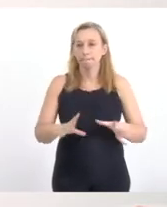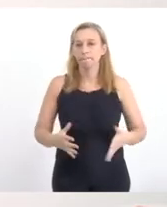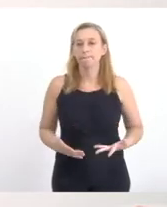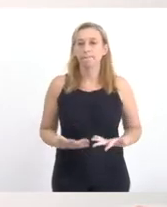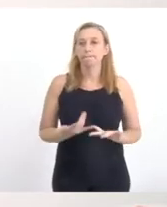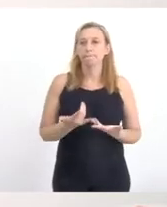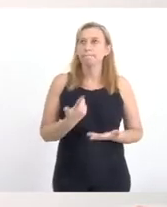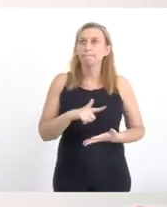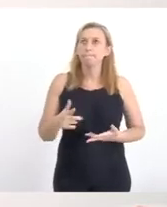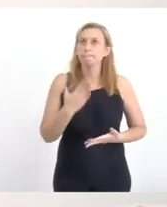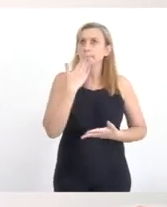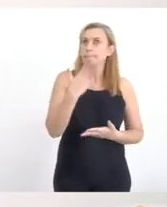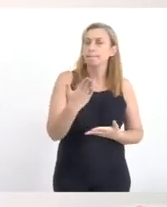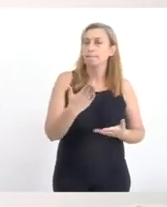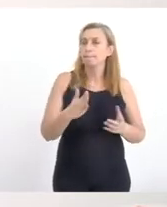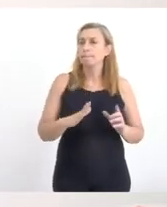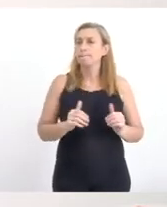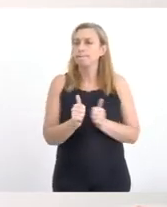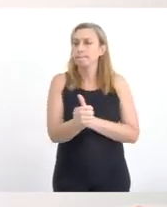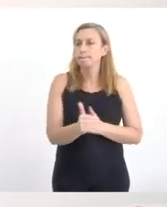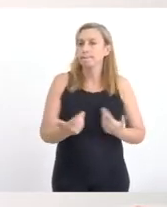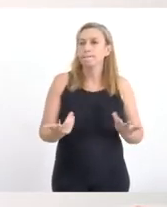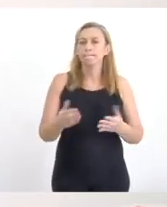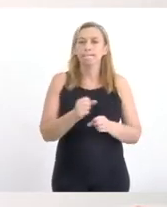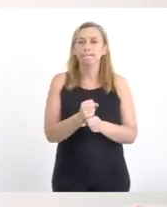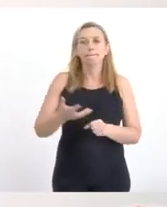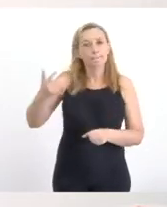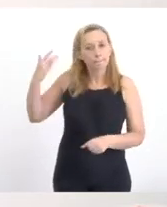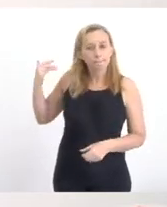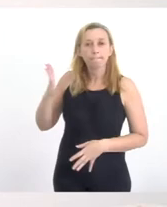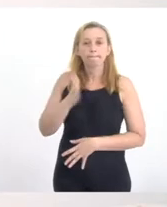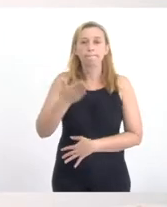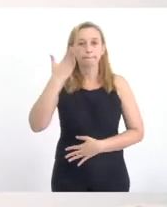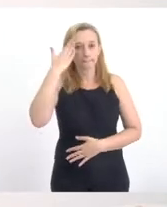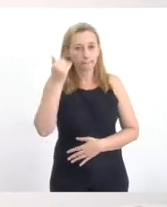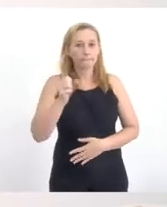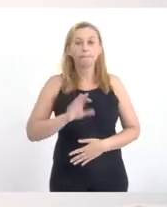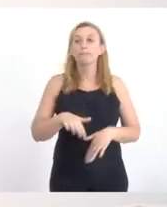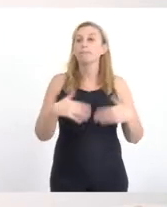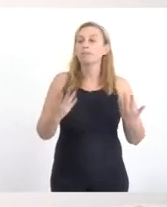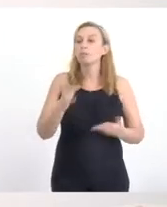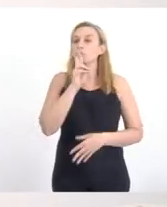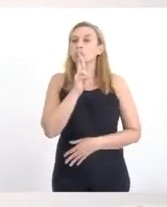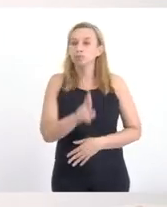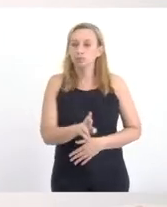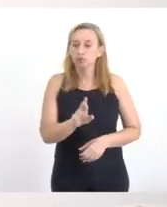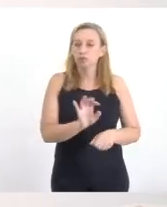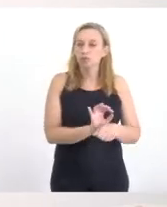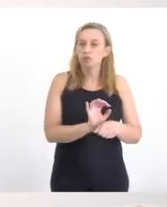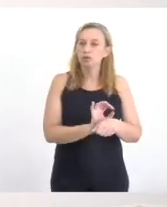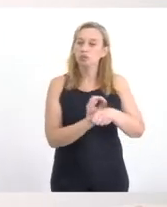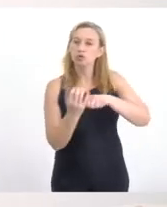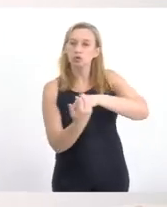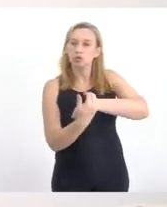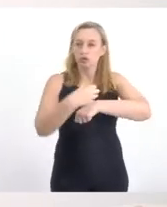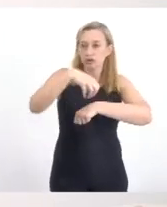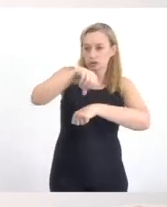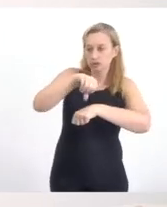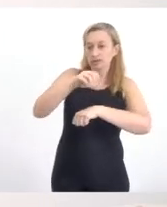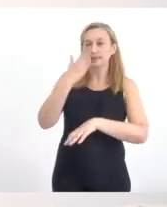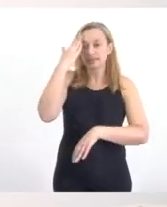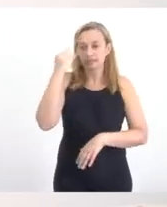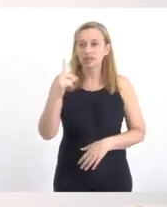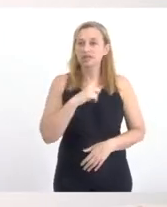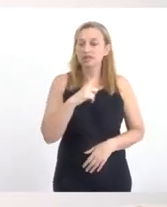não existe nenhum tipo de enfrentamento no ano passado nós já sabíamos qual seria o resultado da corrida de 19 nós já